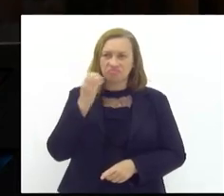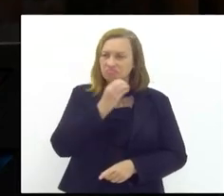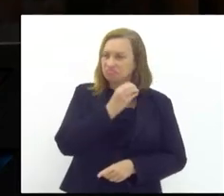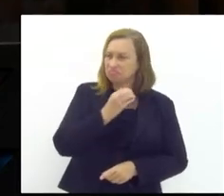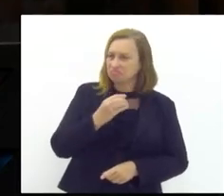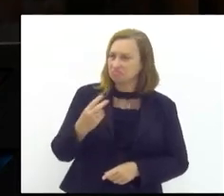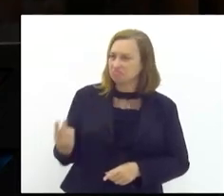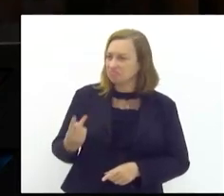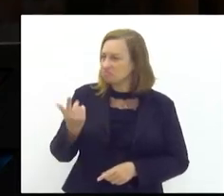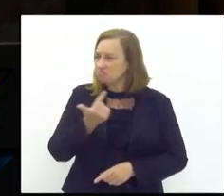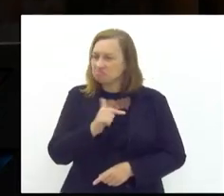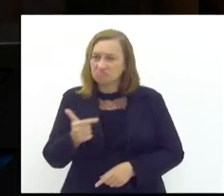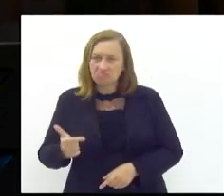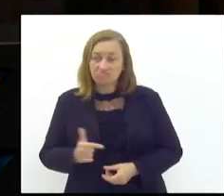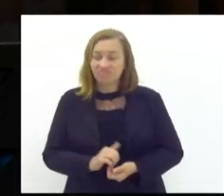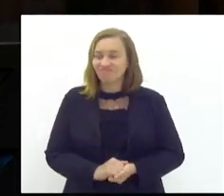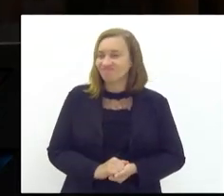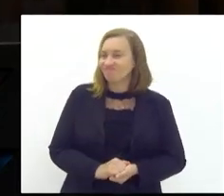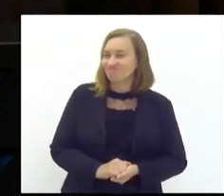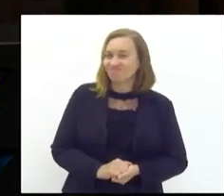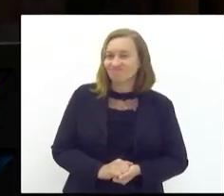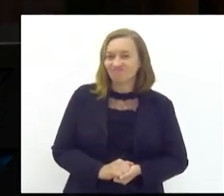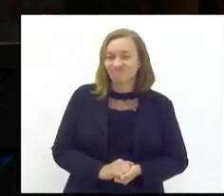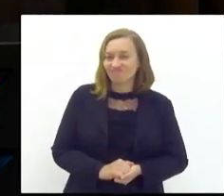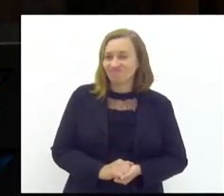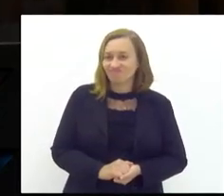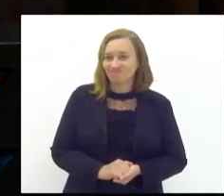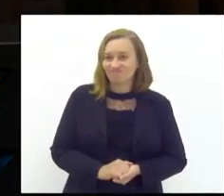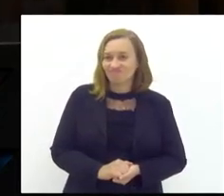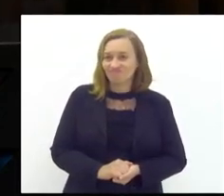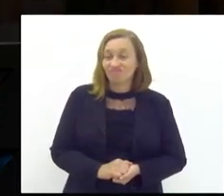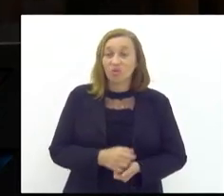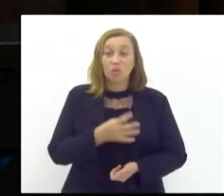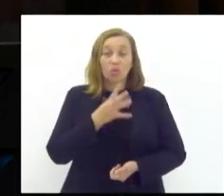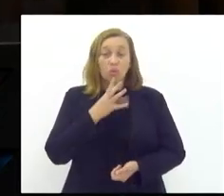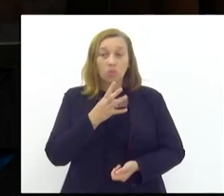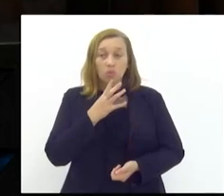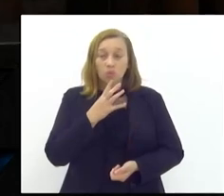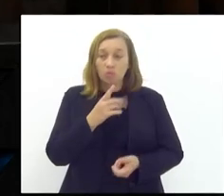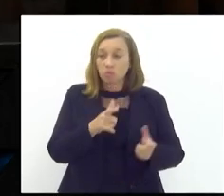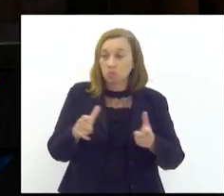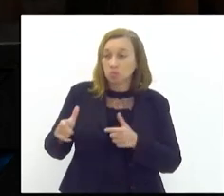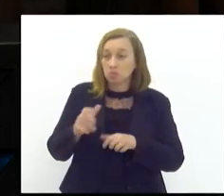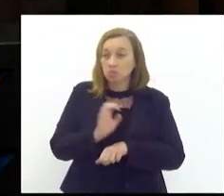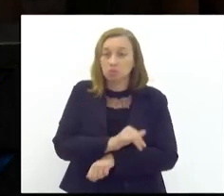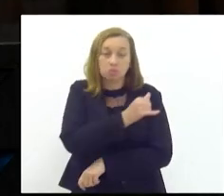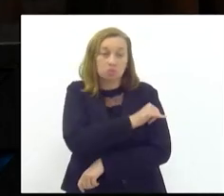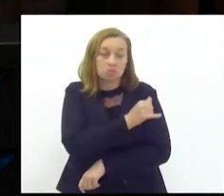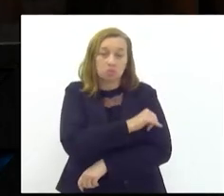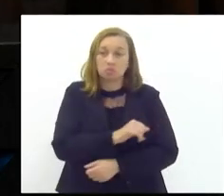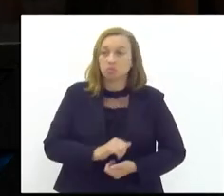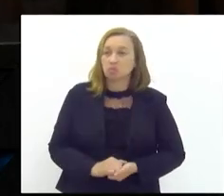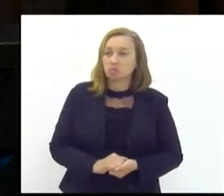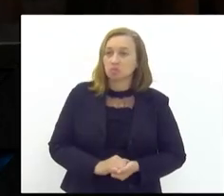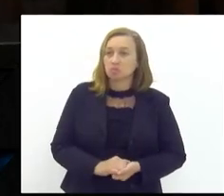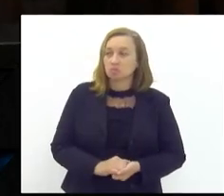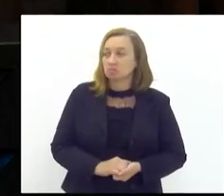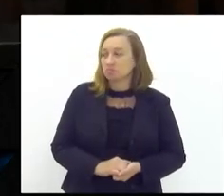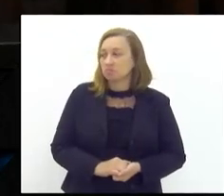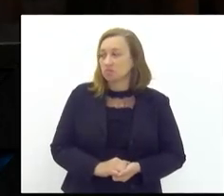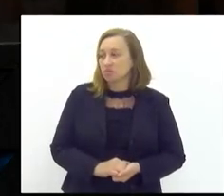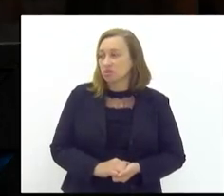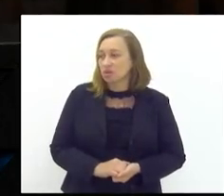pouco tá valendo nada tá sendo conhecido pelos cantos do Estado do Rio de Janeiro como caloteiro que é